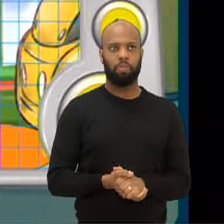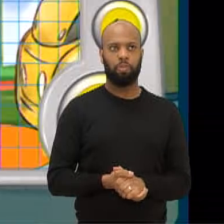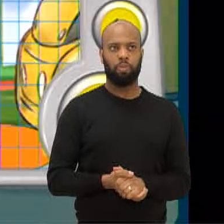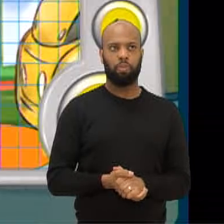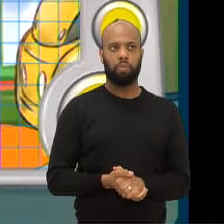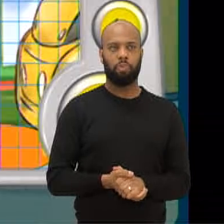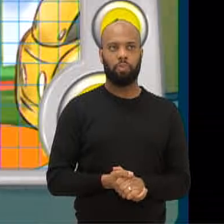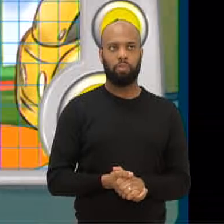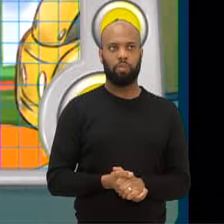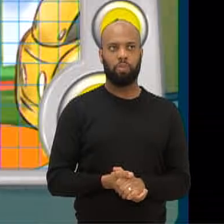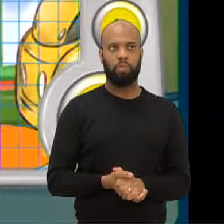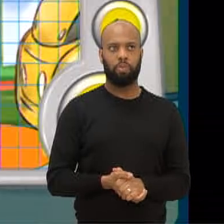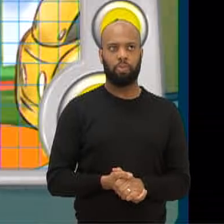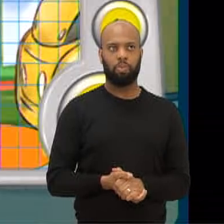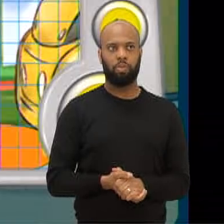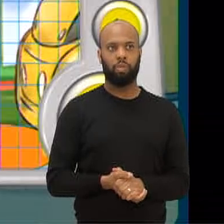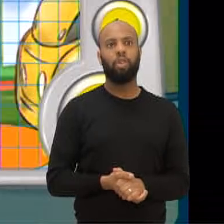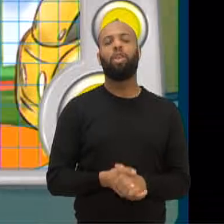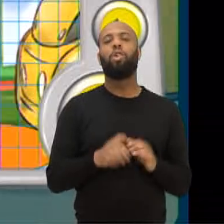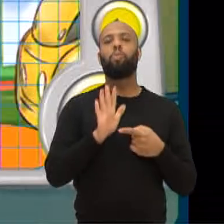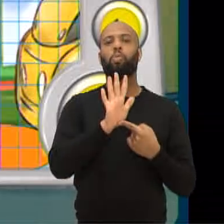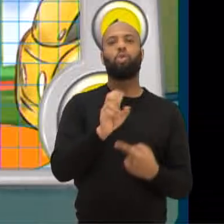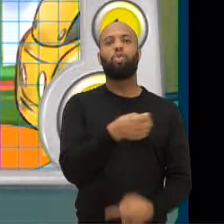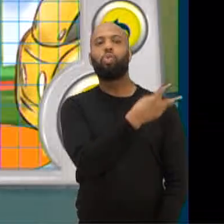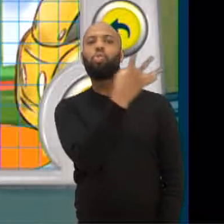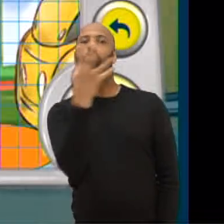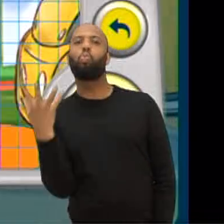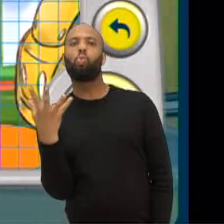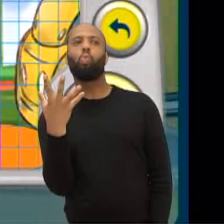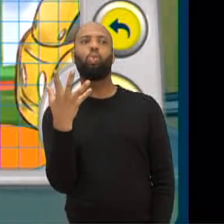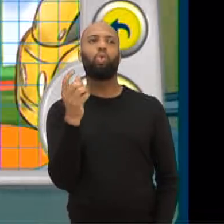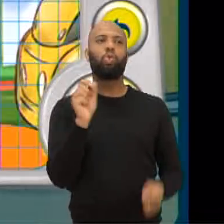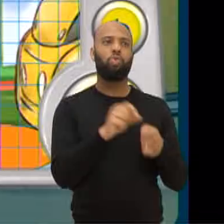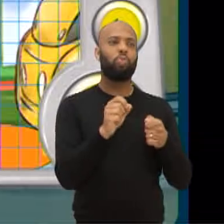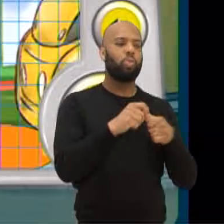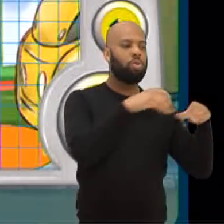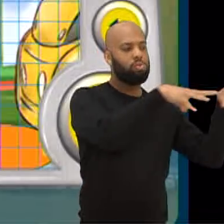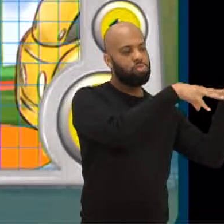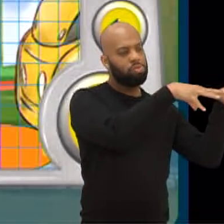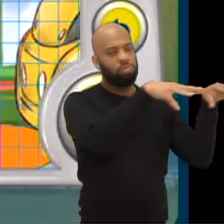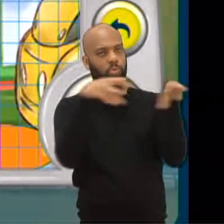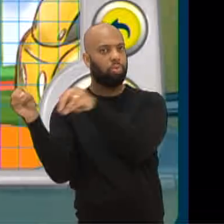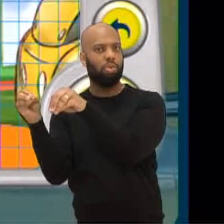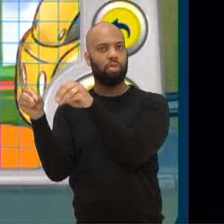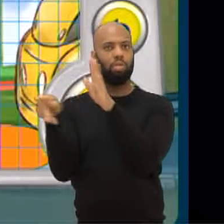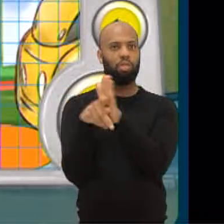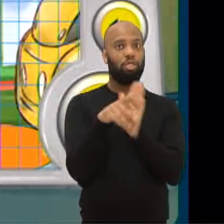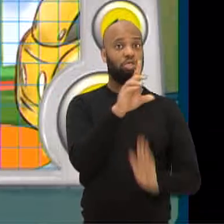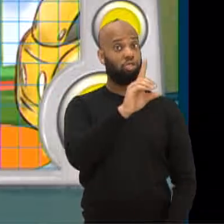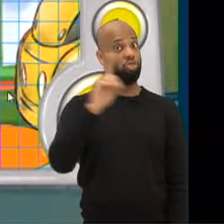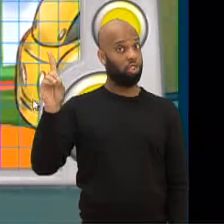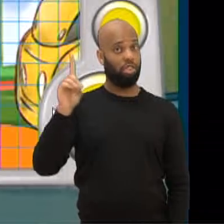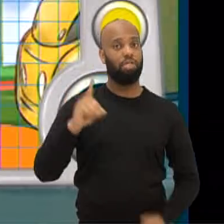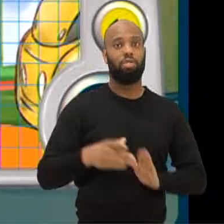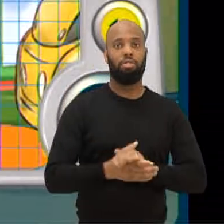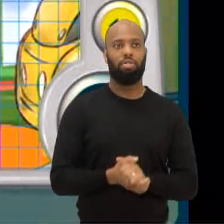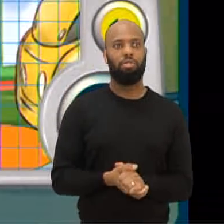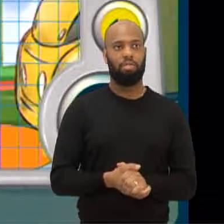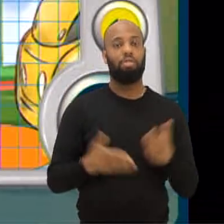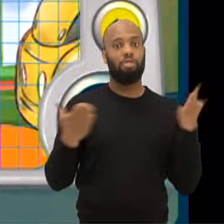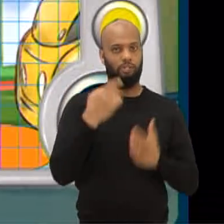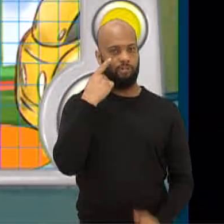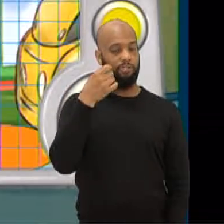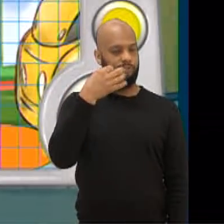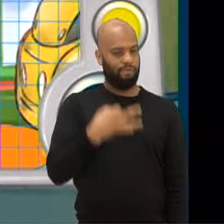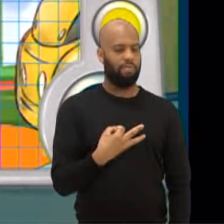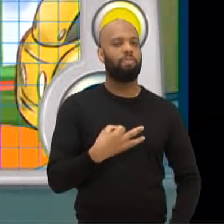Veja aqui em cima que ele já apareceu quantas unidades essa peça vai se deslocar para o lado direito. Vamos ver se é